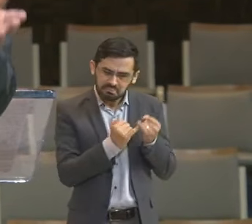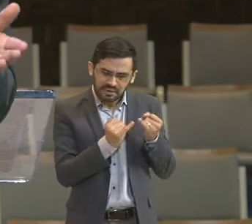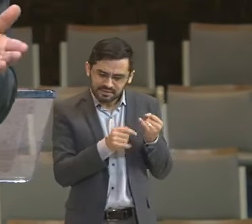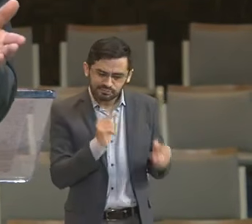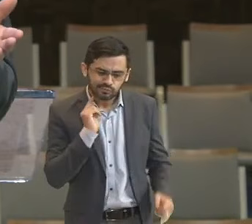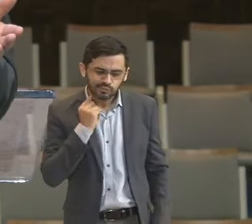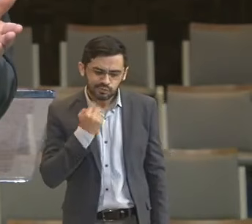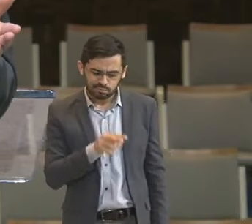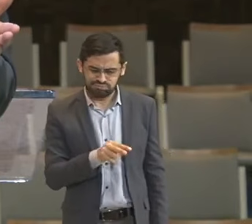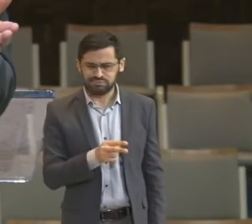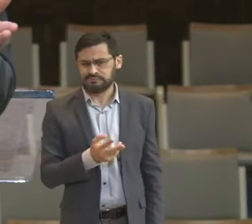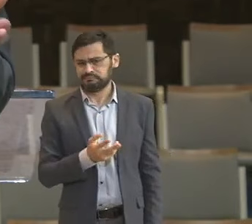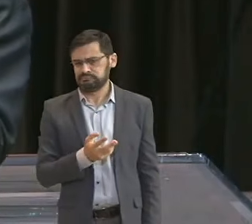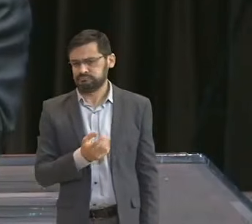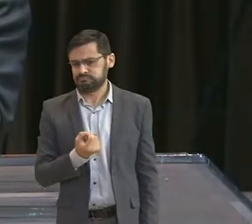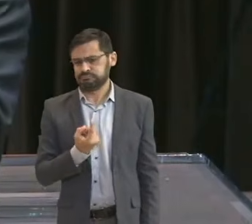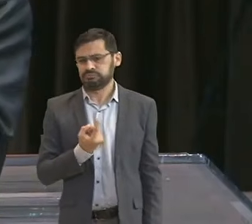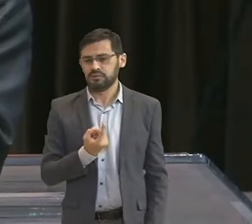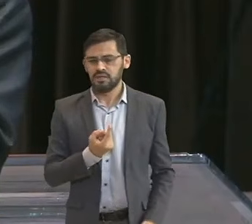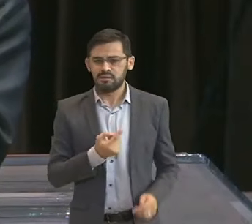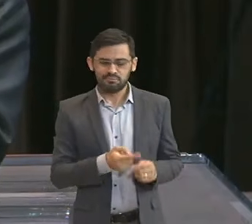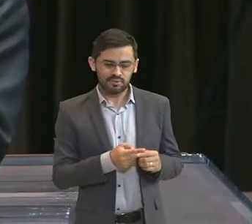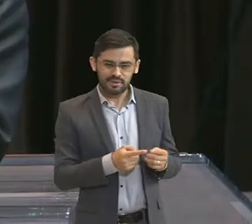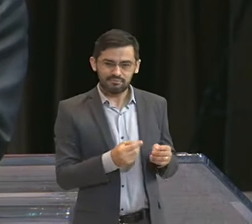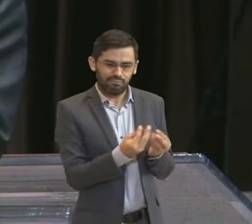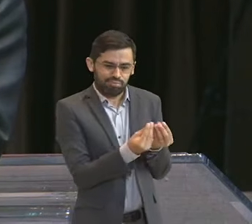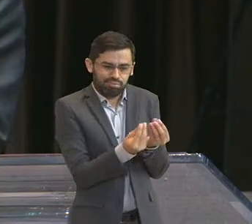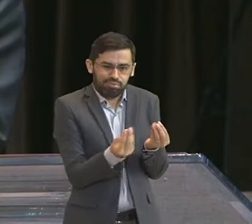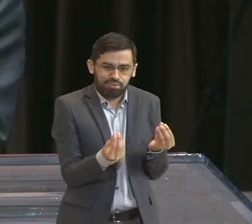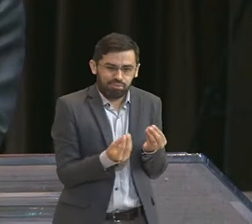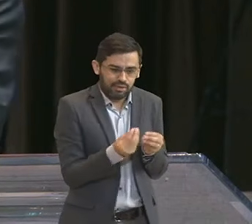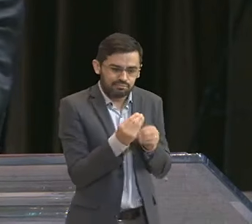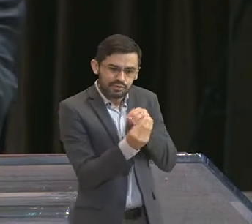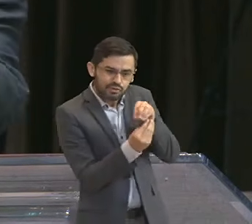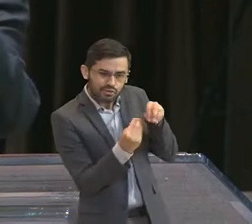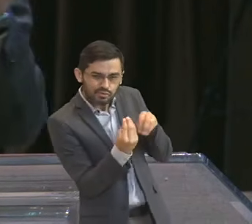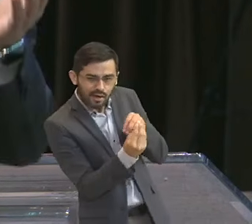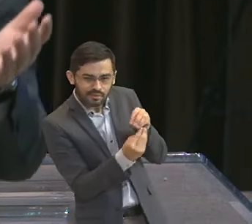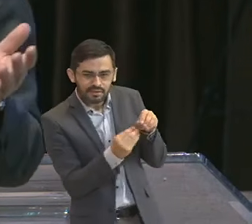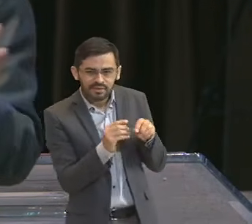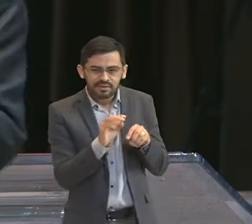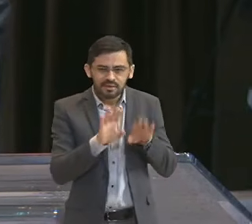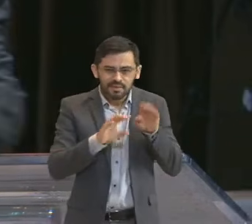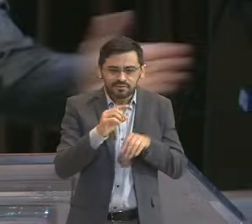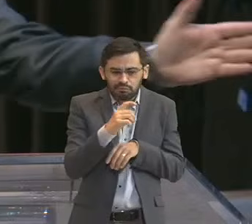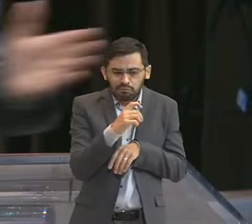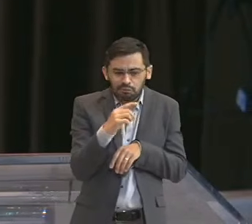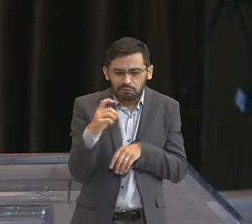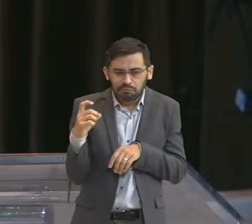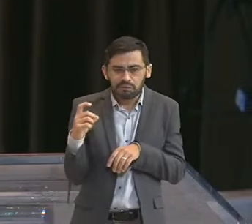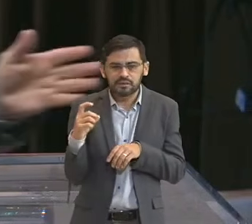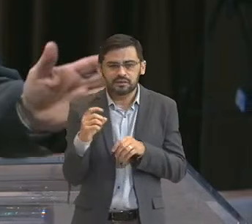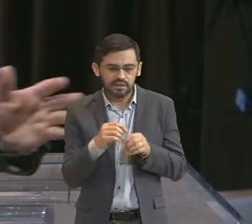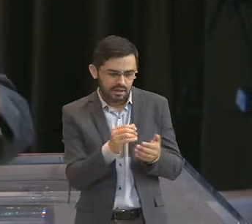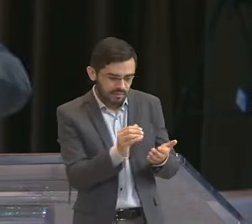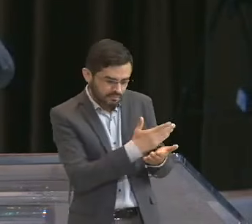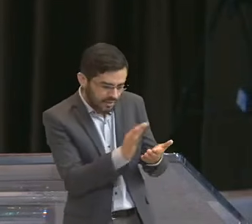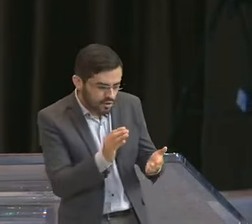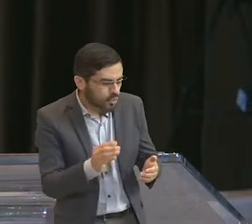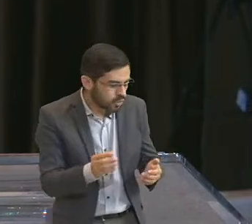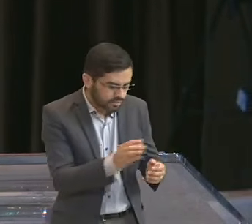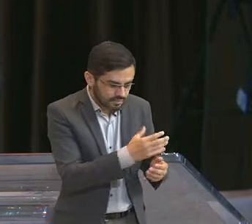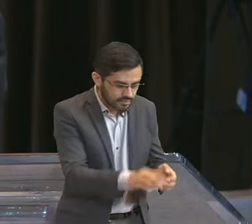Literalmente marrom, por causa do barro, fora os bichinhos que tem em cima. Então eles empurram os bichinhos para o